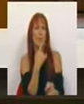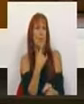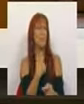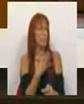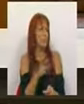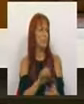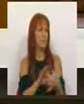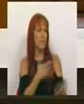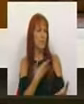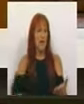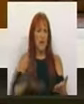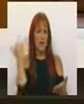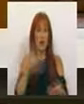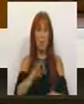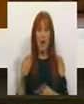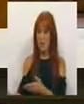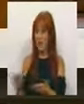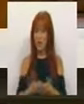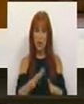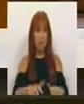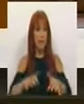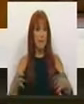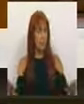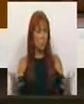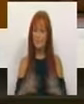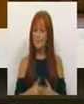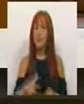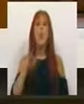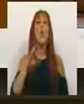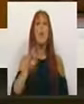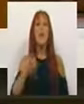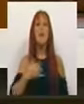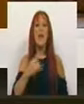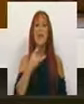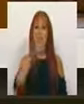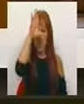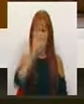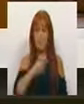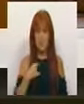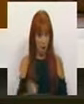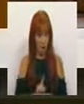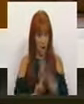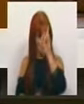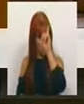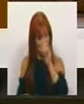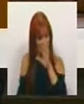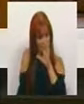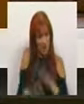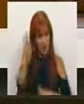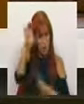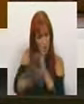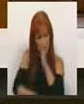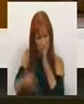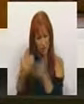atualizava o ps trouxe ao parlamento o ps esteja comendo o governo diz logo que crie condições